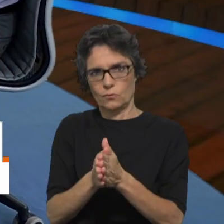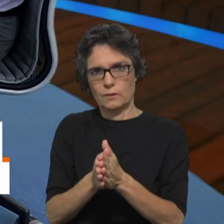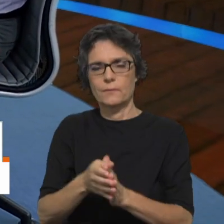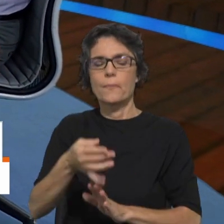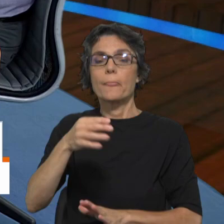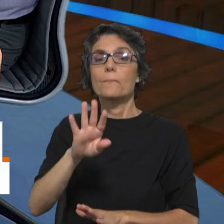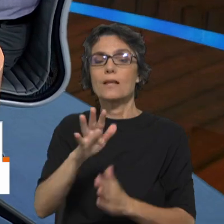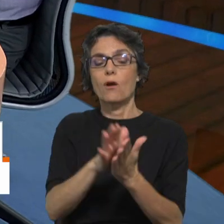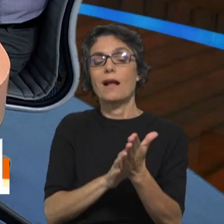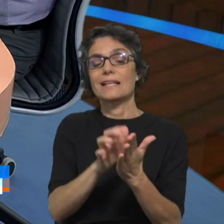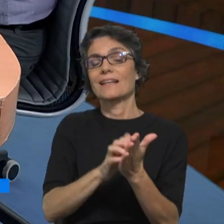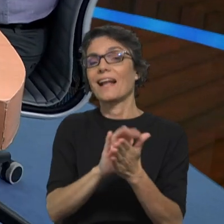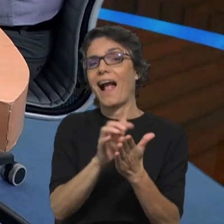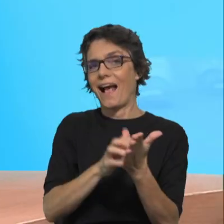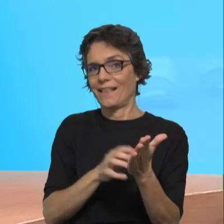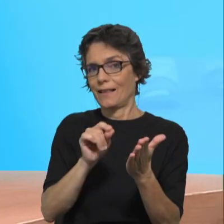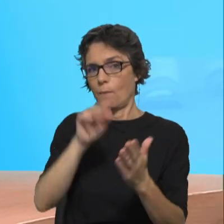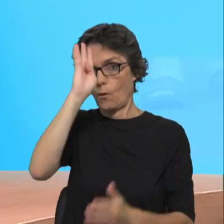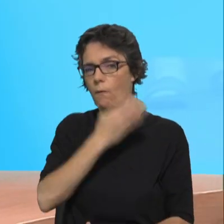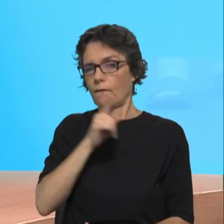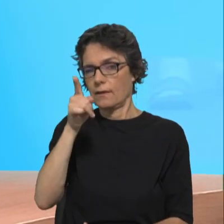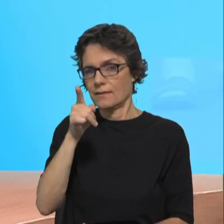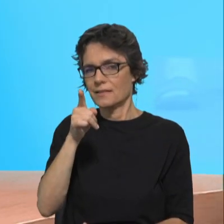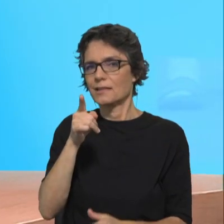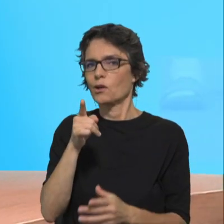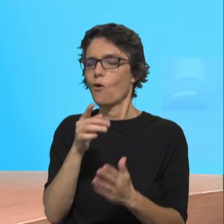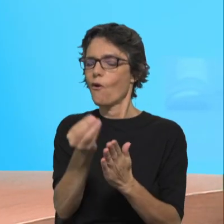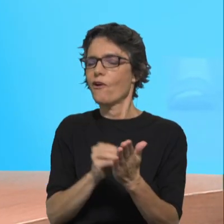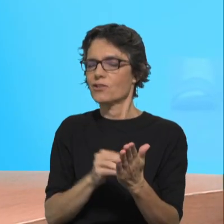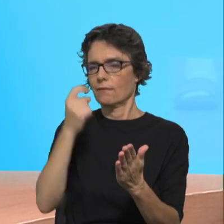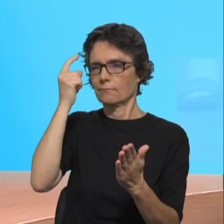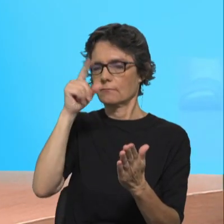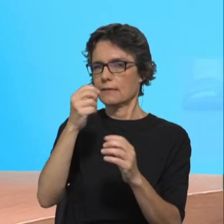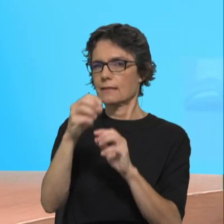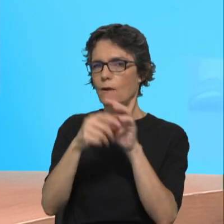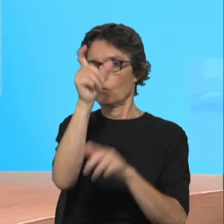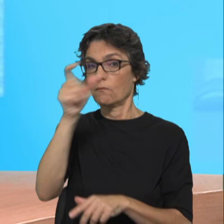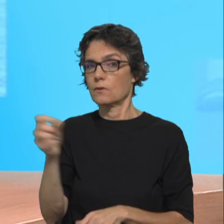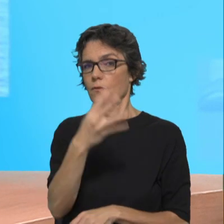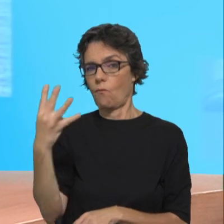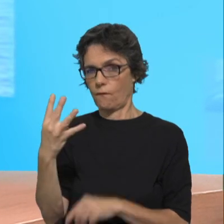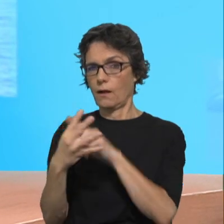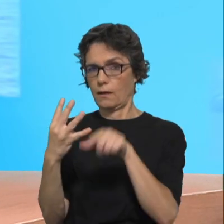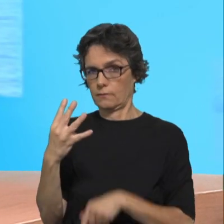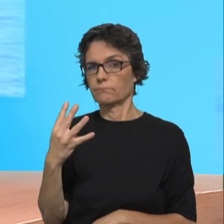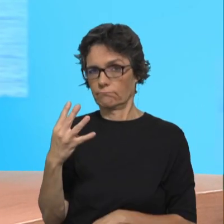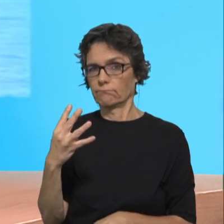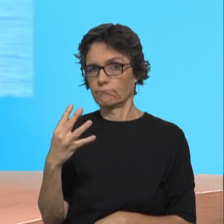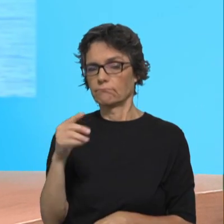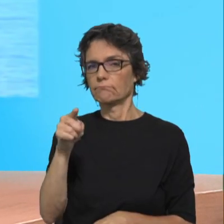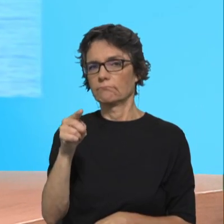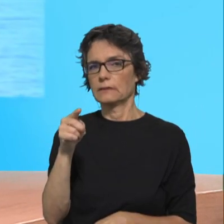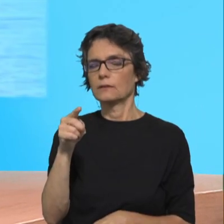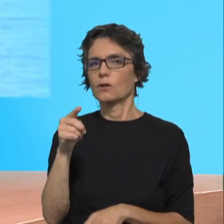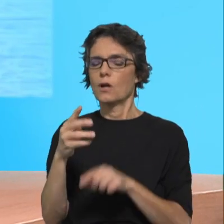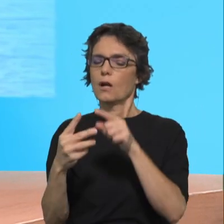que o Papa Francisco dirige a 4 personalidades, a 4 pessoas concretas, cada uma delas configurando estas